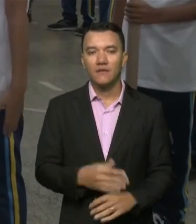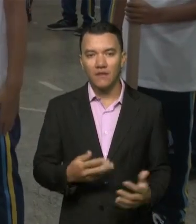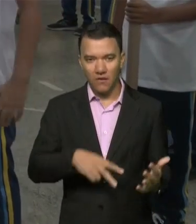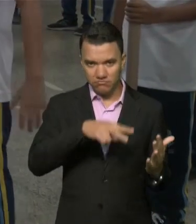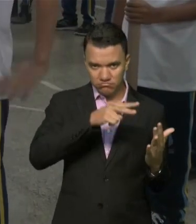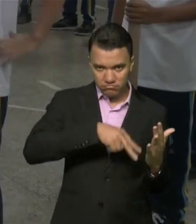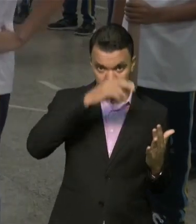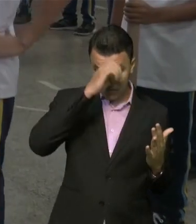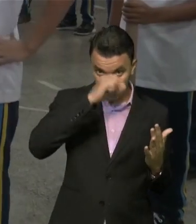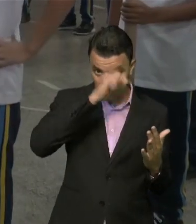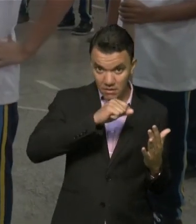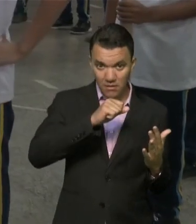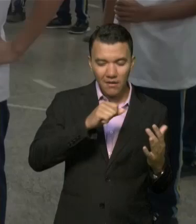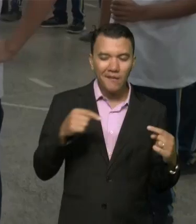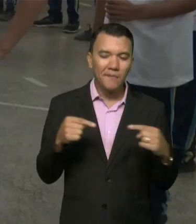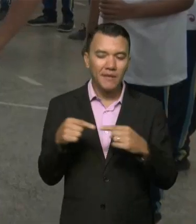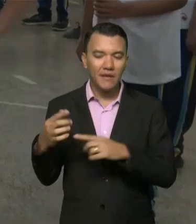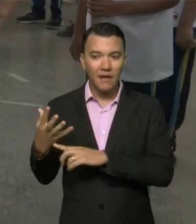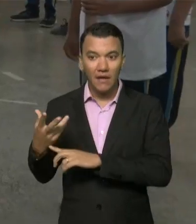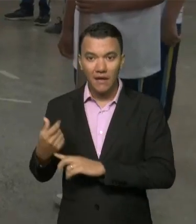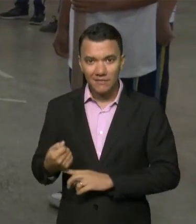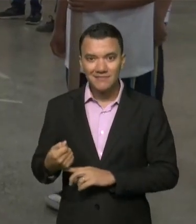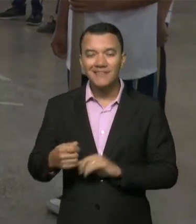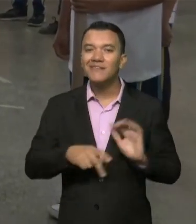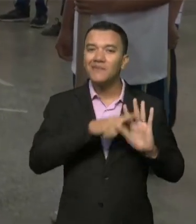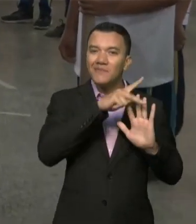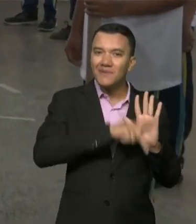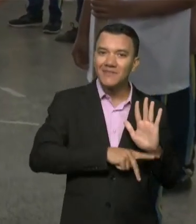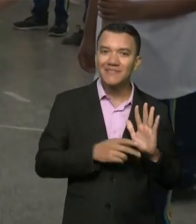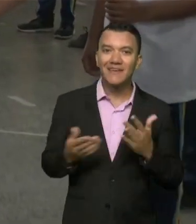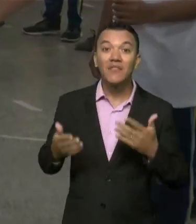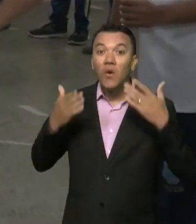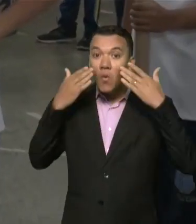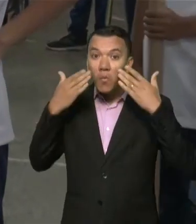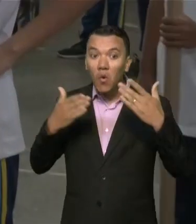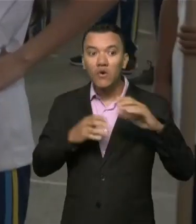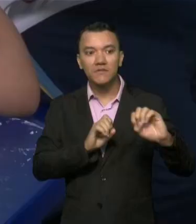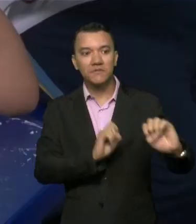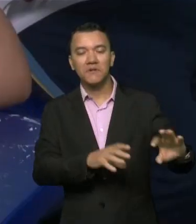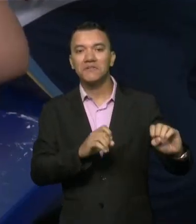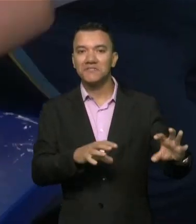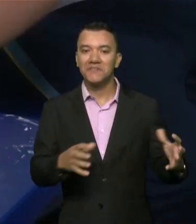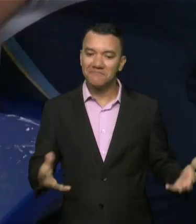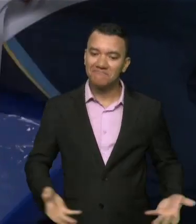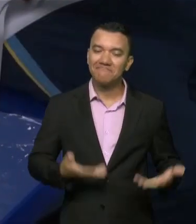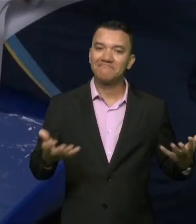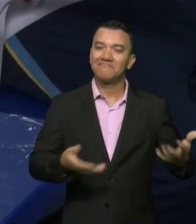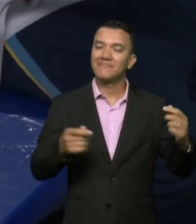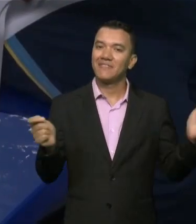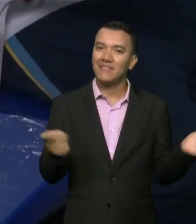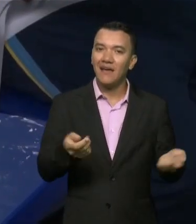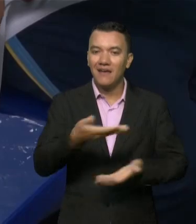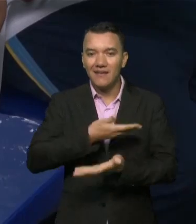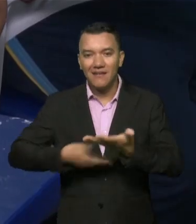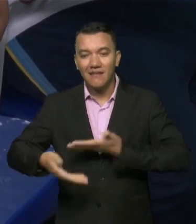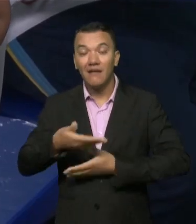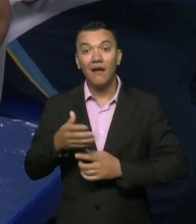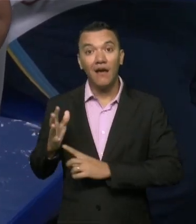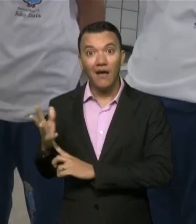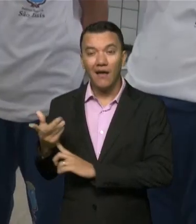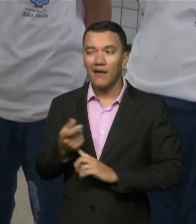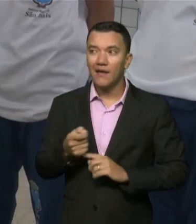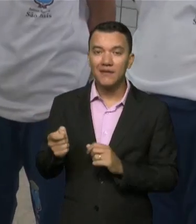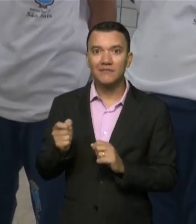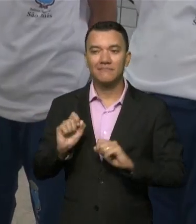jornada artística, o Ópera para Todos mostra que a educação pode ser mais rica e envolvente, usando a arte para despertar